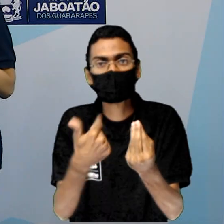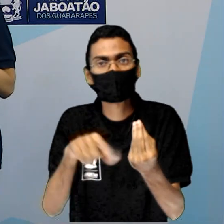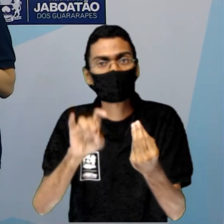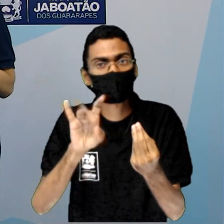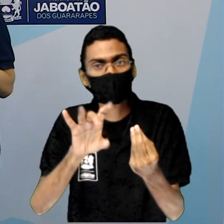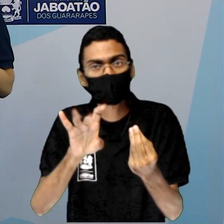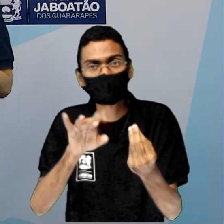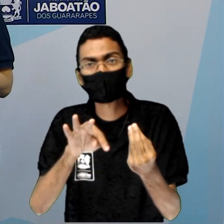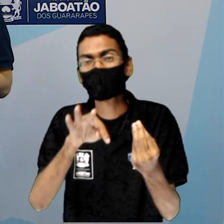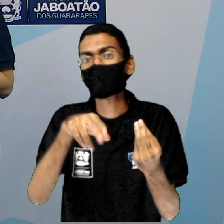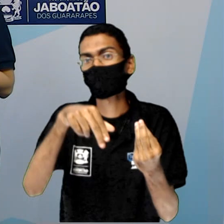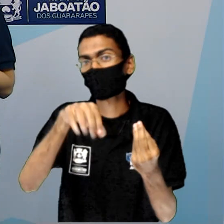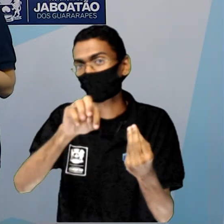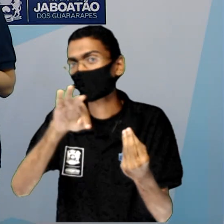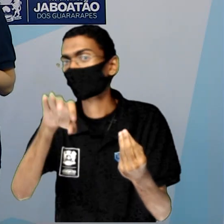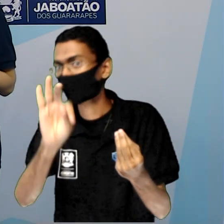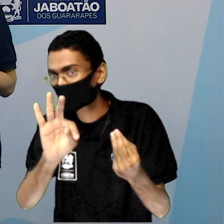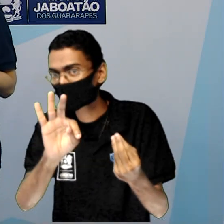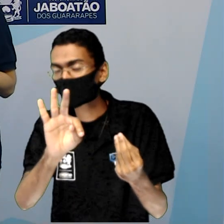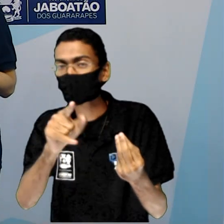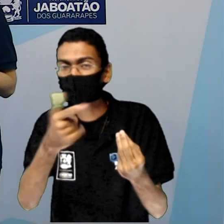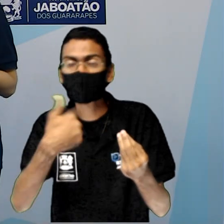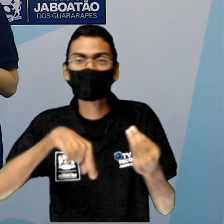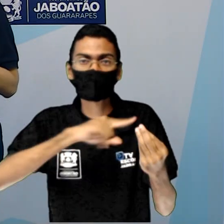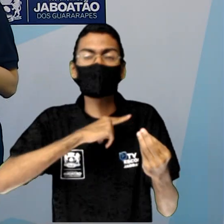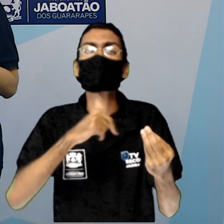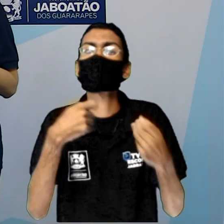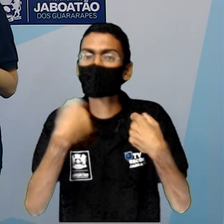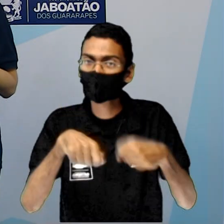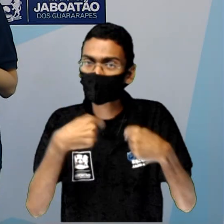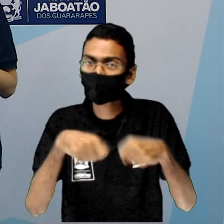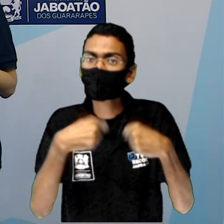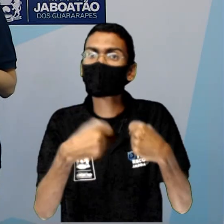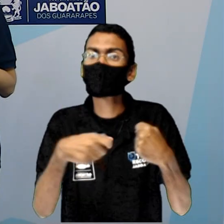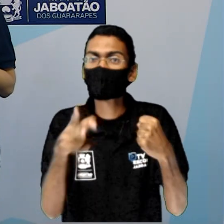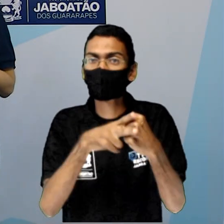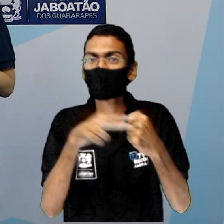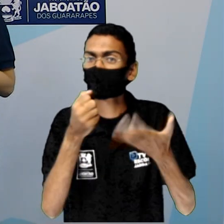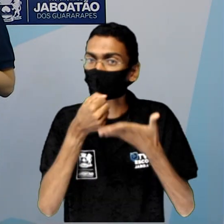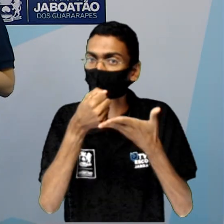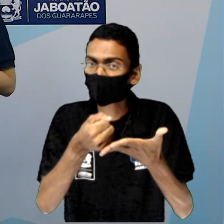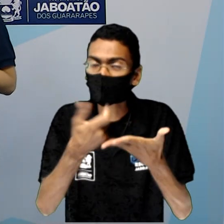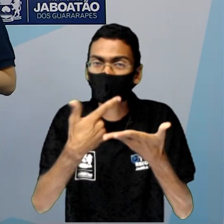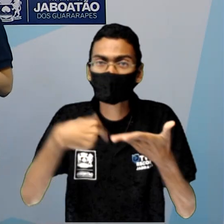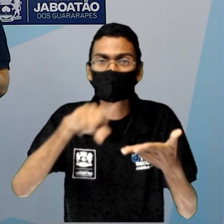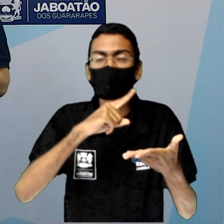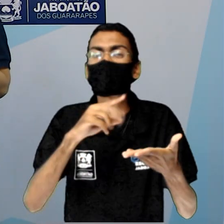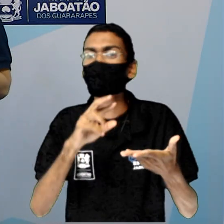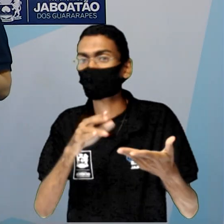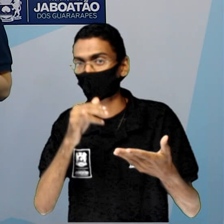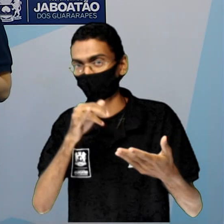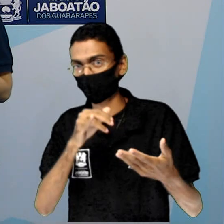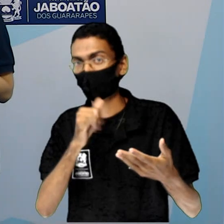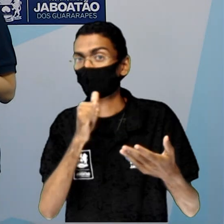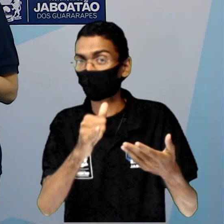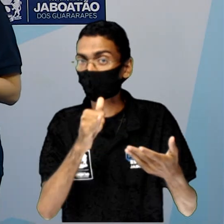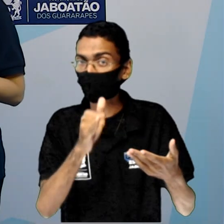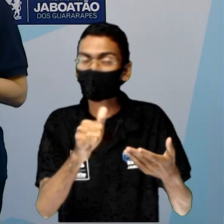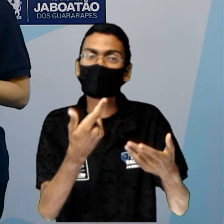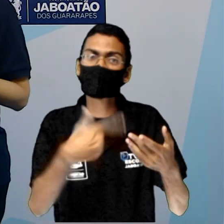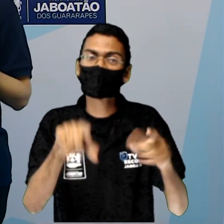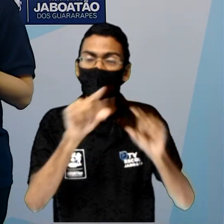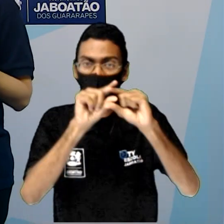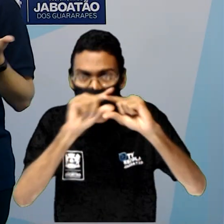gente precisa de um verbo auxiliar, de uma palavra que vai indicar que aquela frase